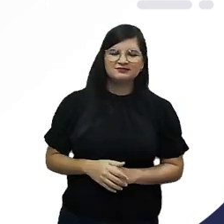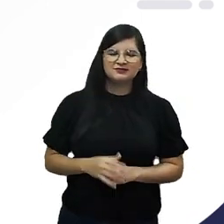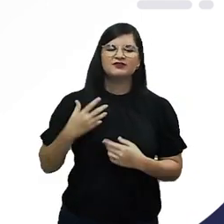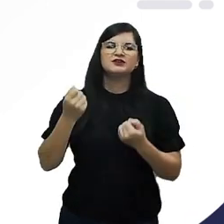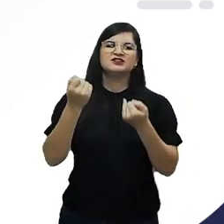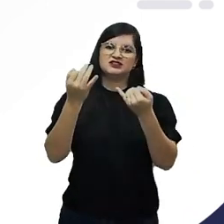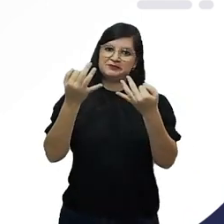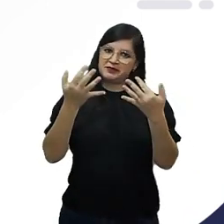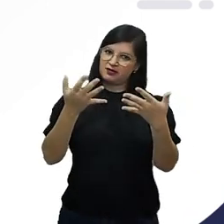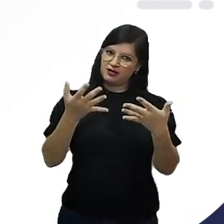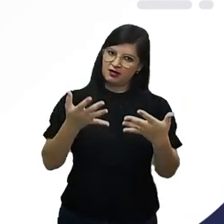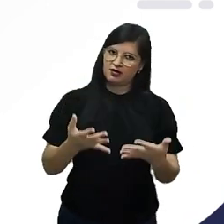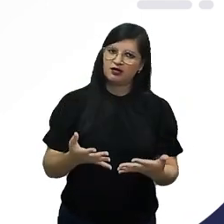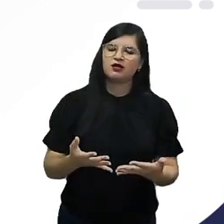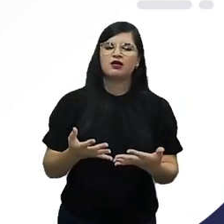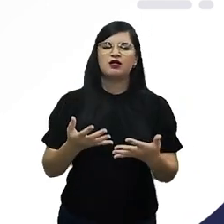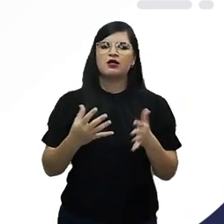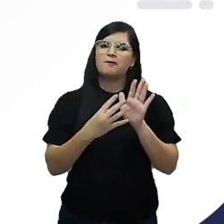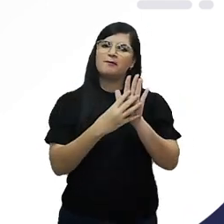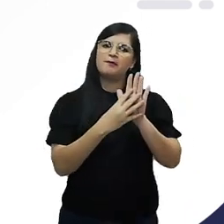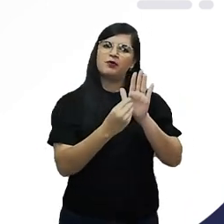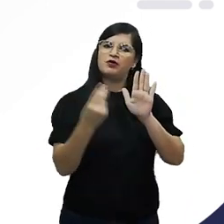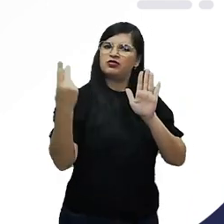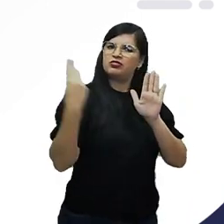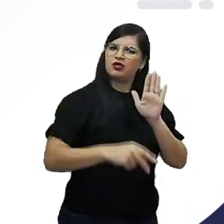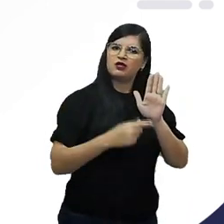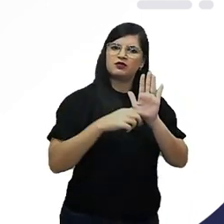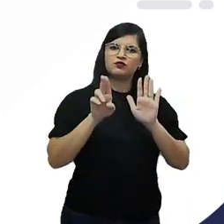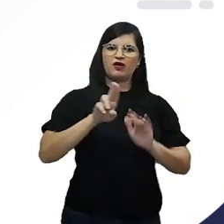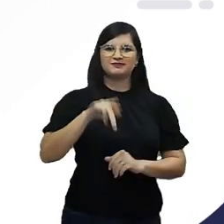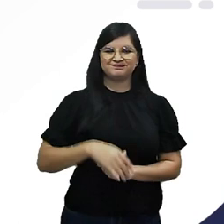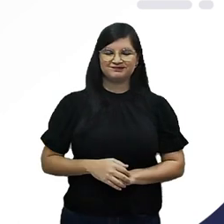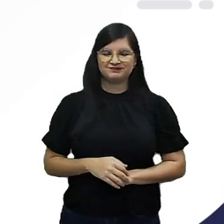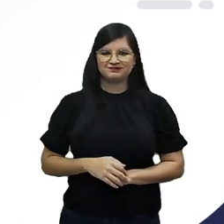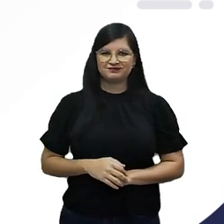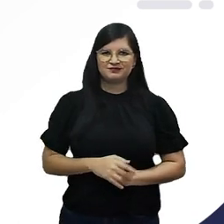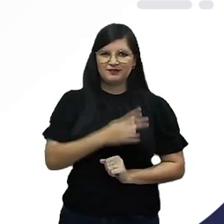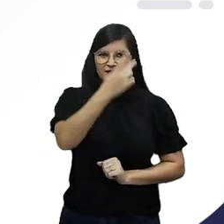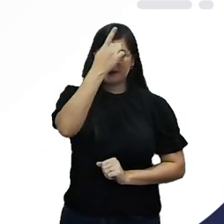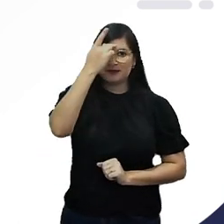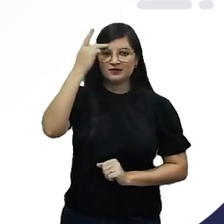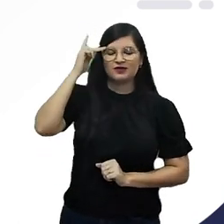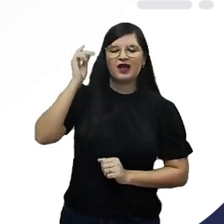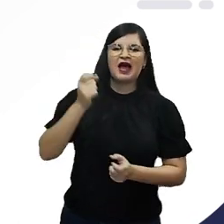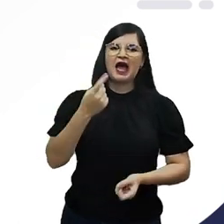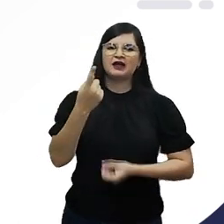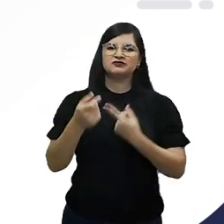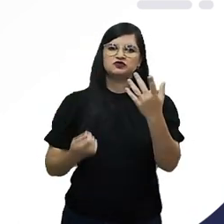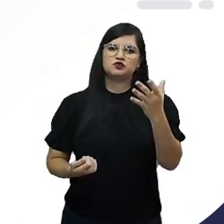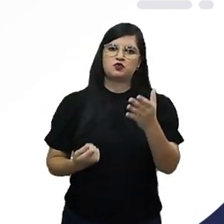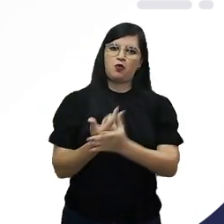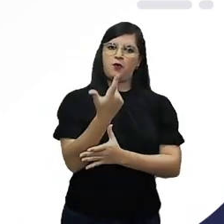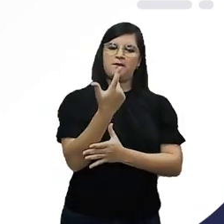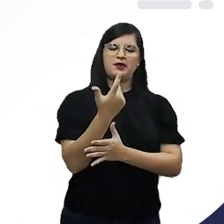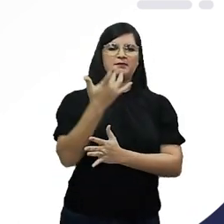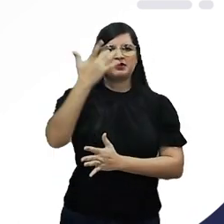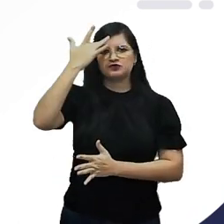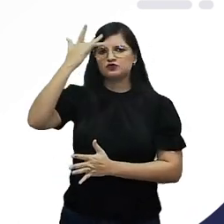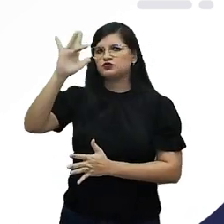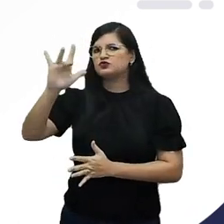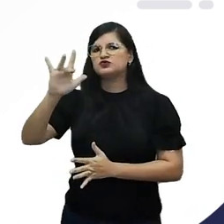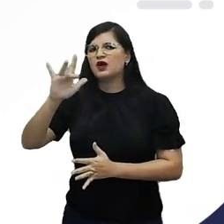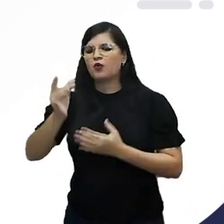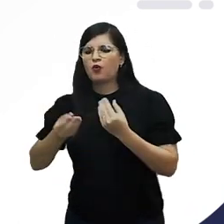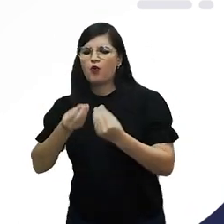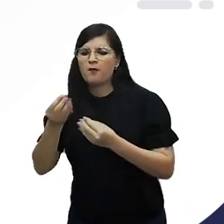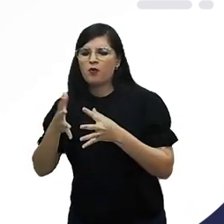explicar basicamente como é o formato de uso disso daí. Porque as pessoas às vezes compram algo, mas não sabem o quanto complicado